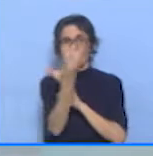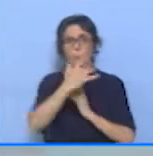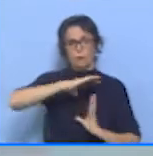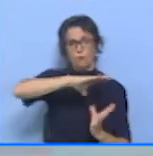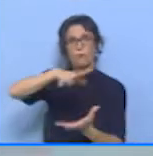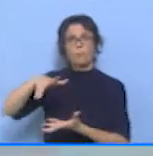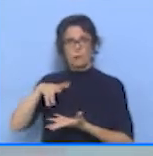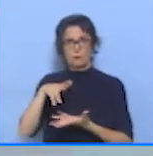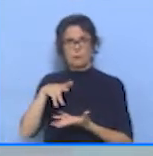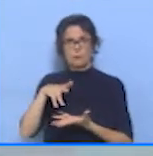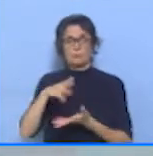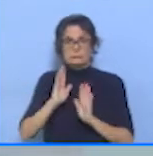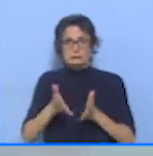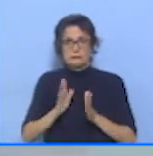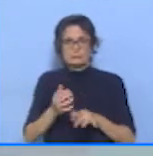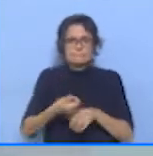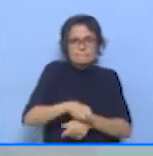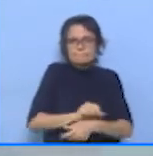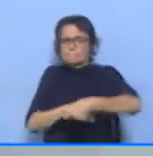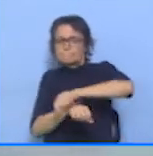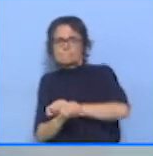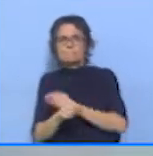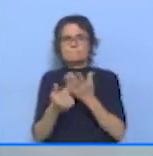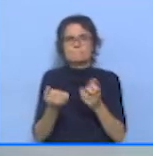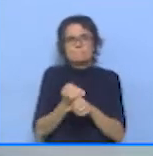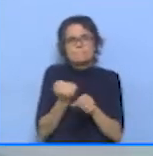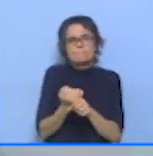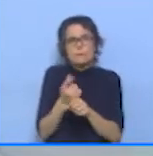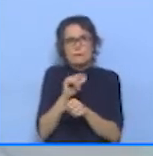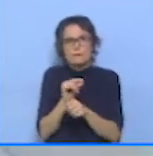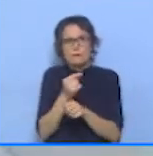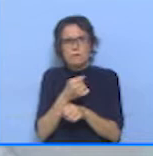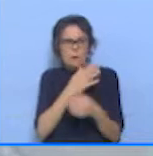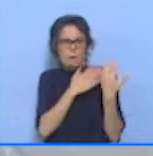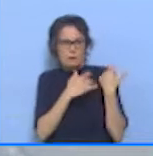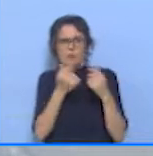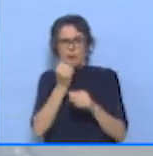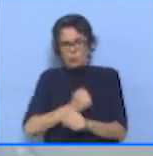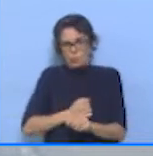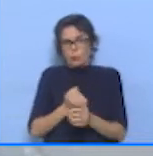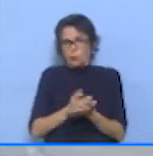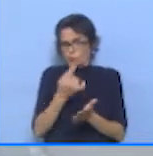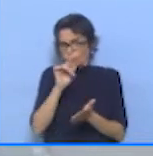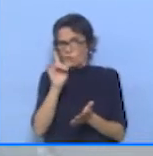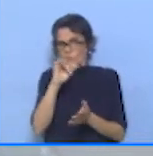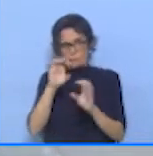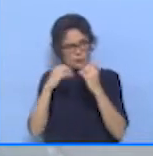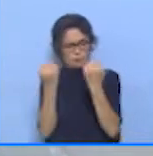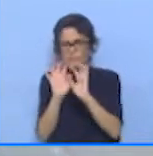a necessidade de ação e o papel não apenas dos católicos, mas também de toda a sociedade em